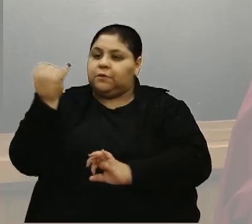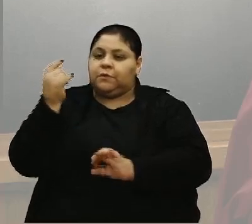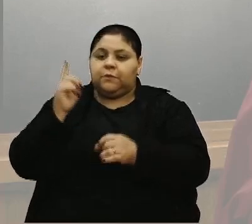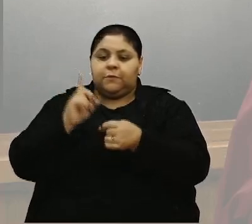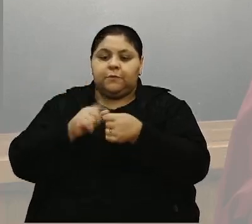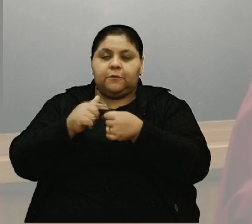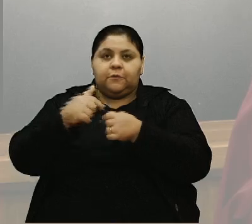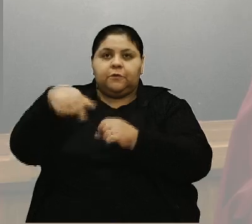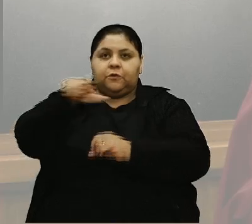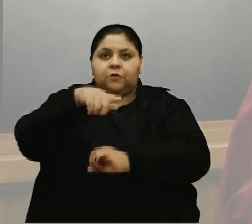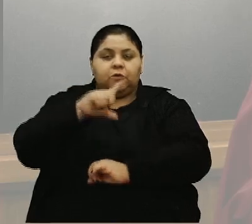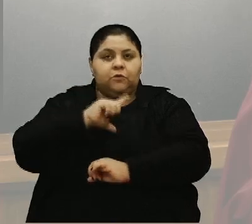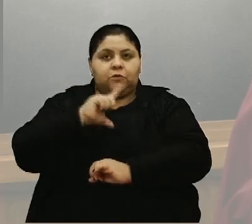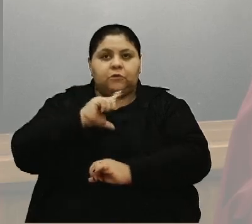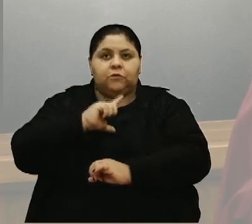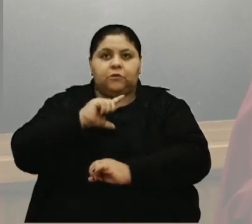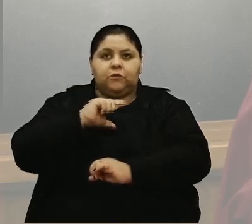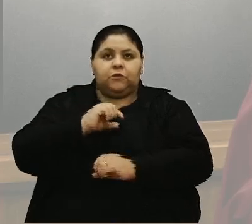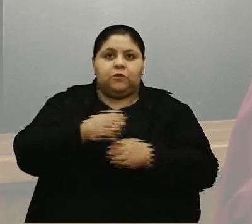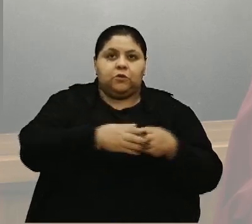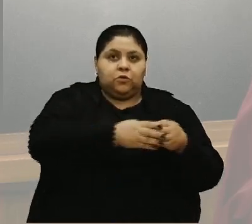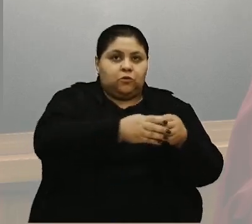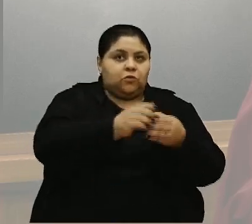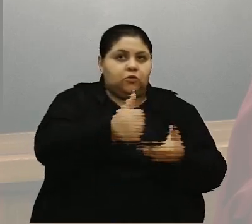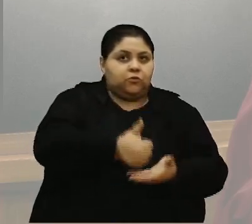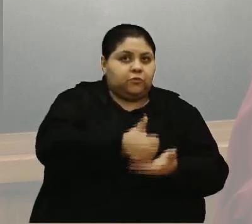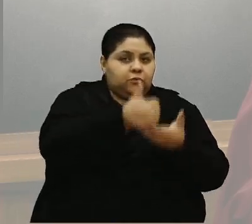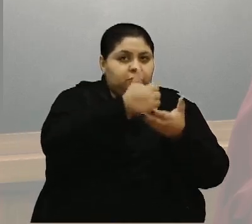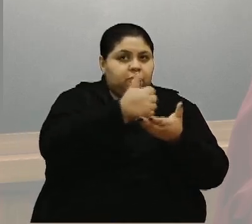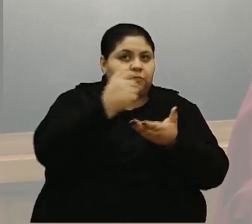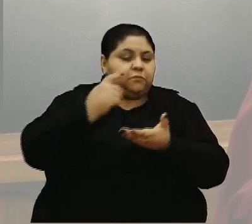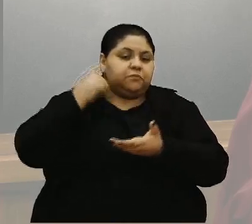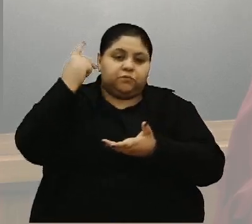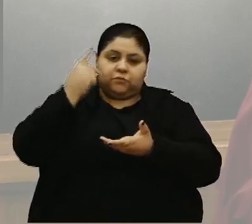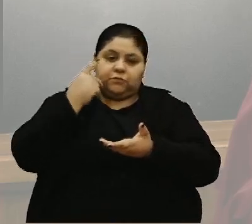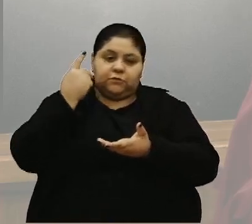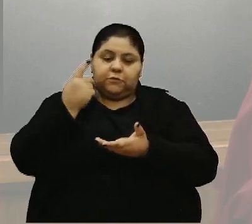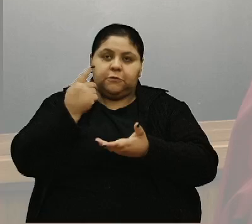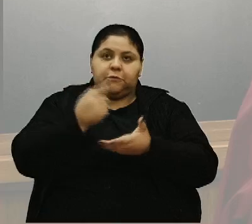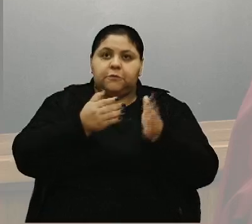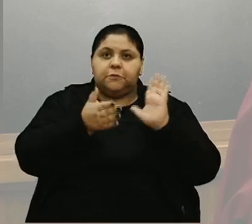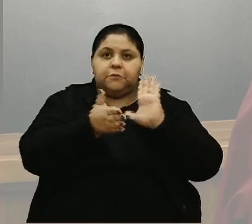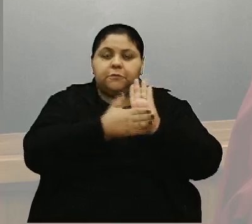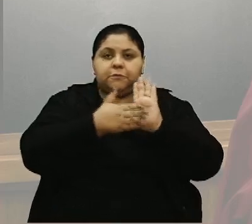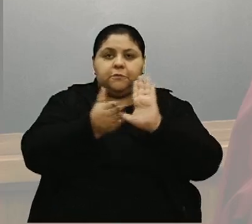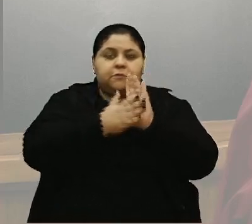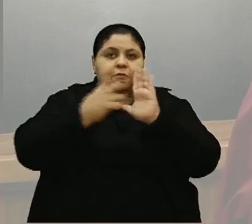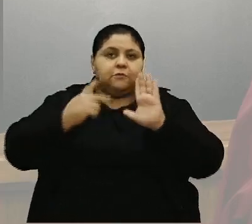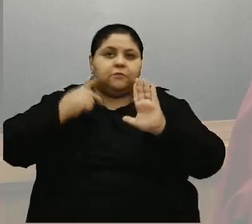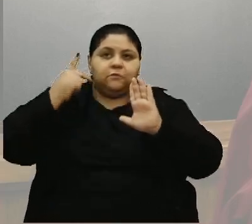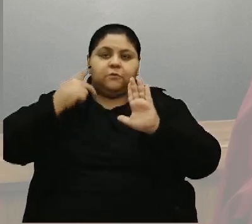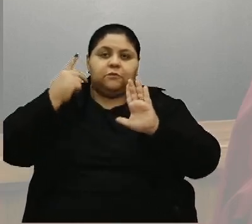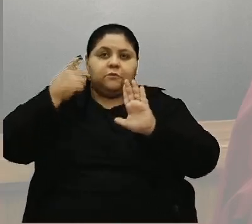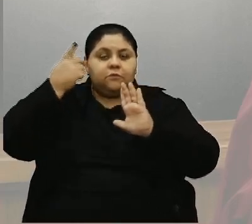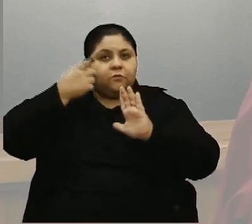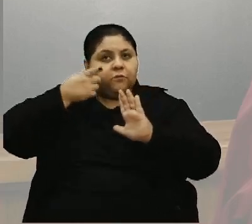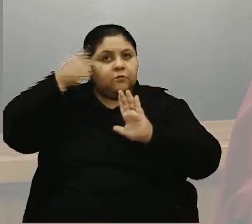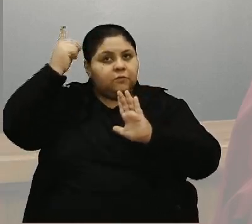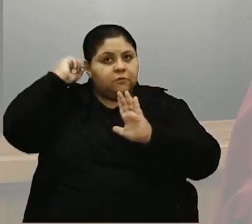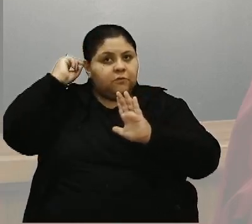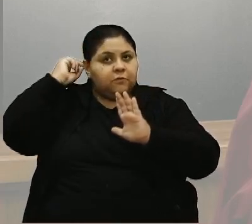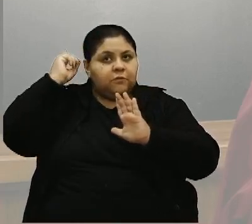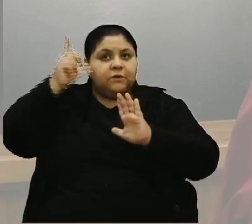cidade. Nós temos aqui a frente parlamentar, inclusive, que foi proposta pelo vereador Lucas Dil. Nós temos